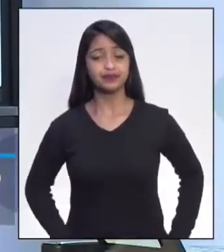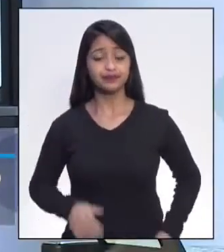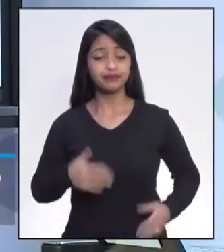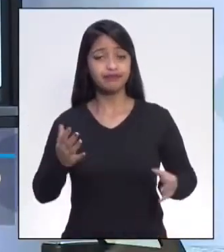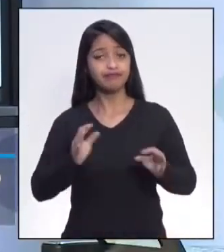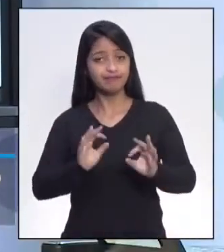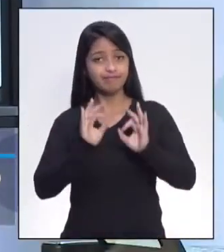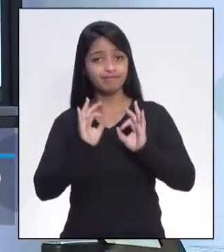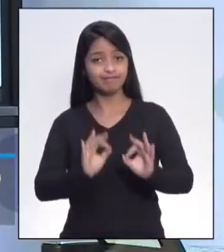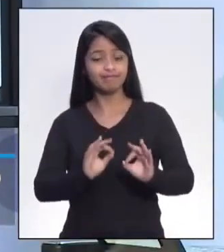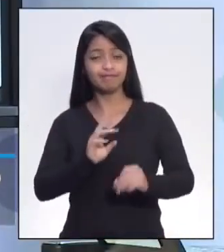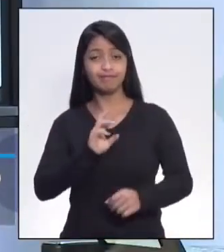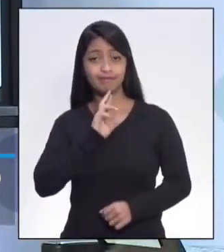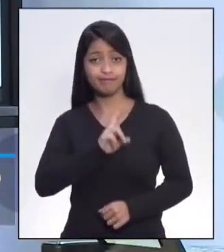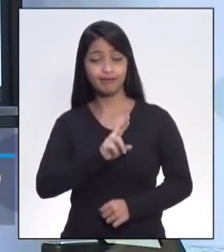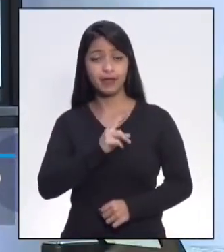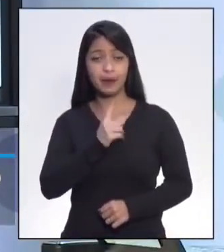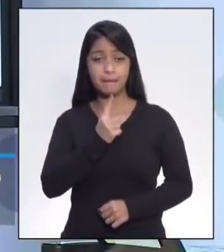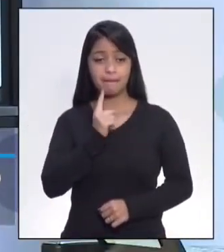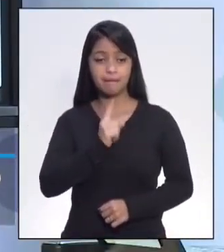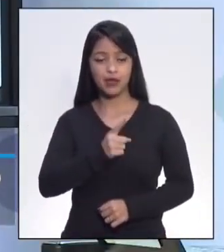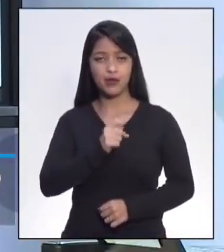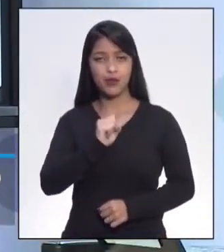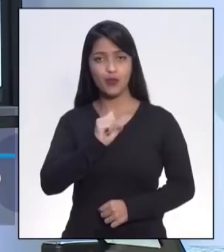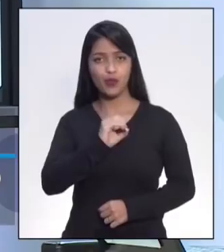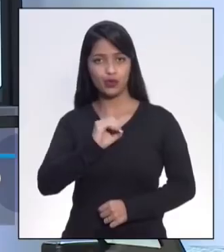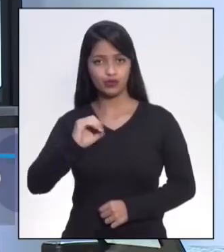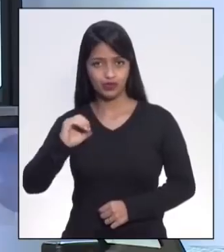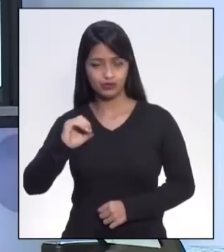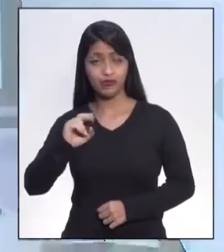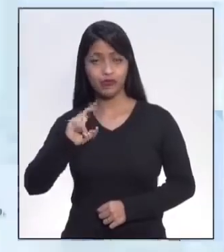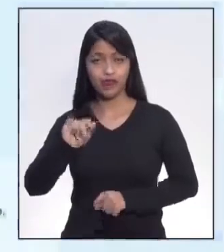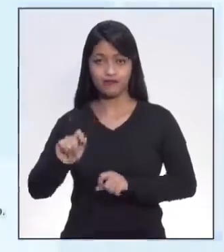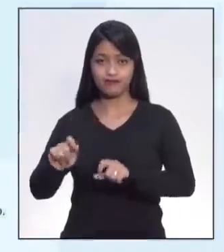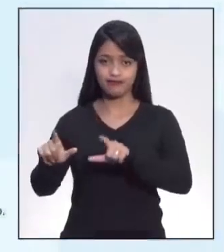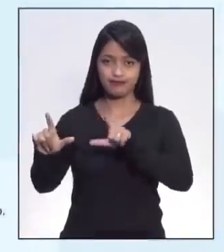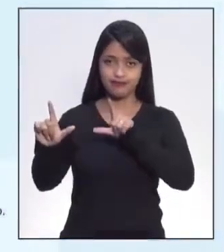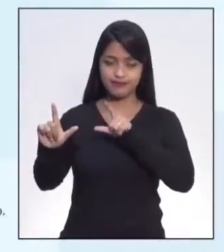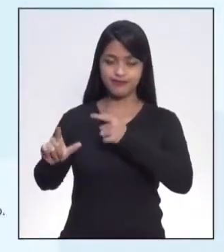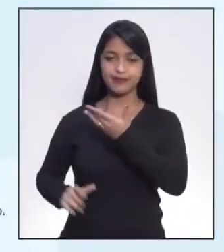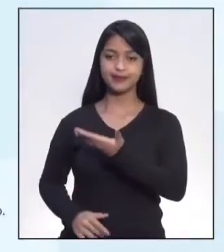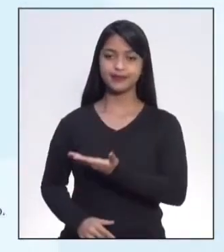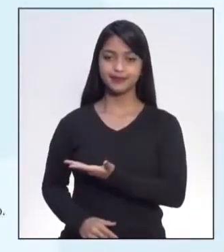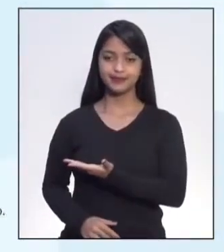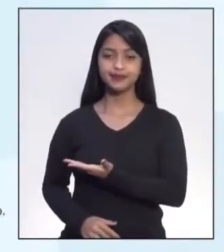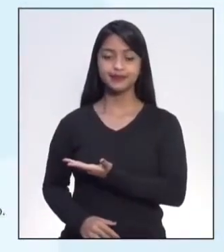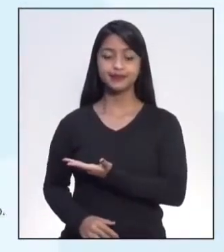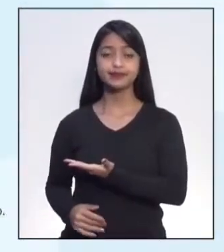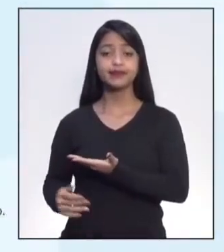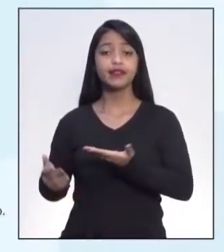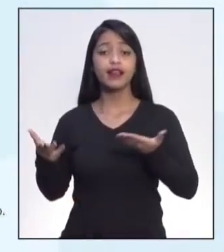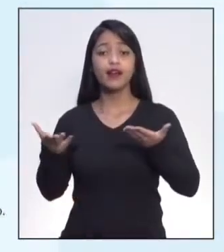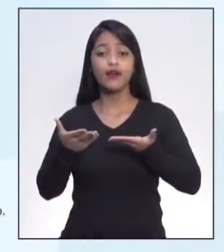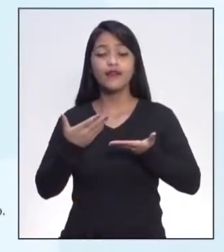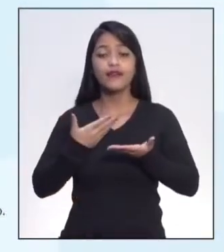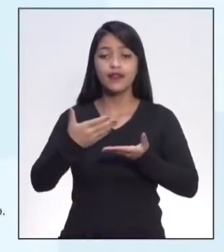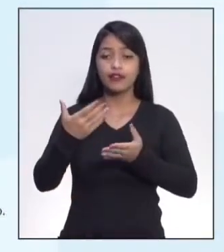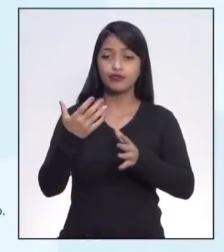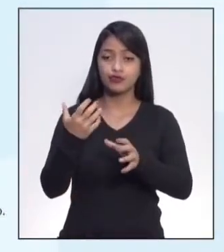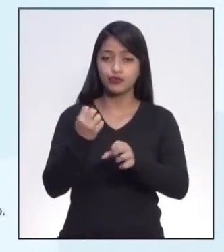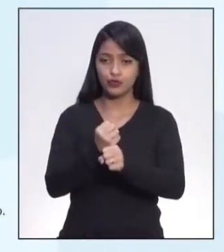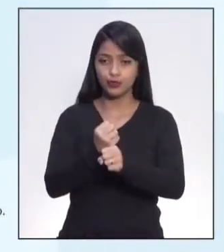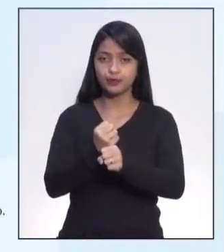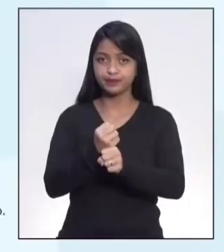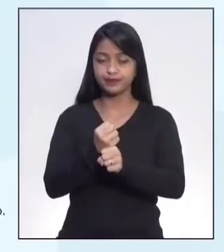R$ 1.800, como vocês verão na tela de vocês, e eu vou fazer o cálculo aqui. Então, a gente sabe